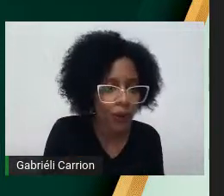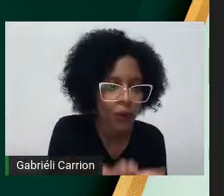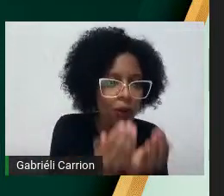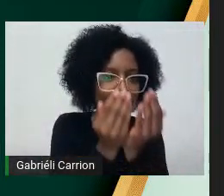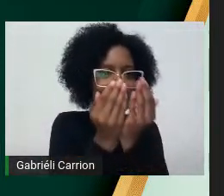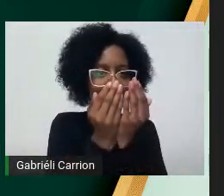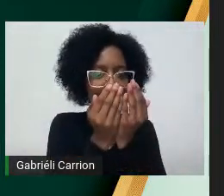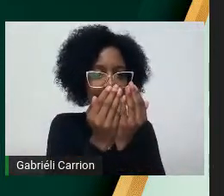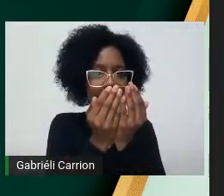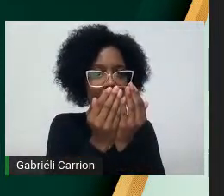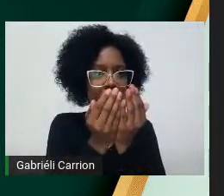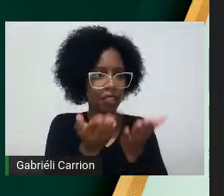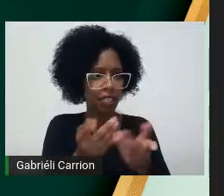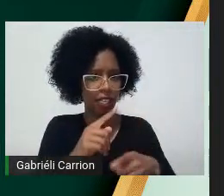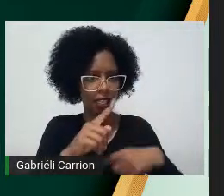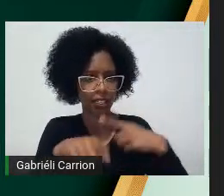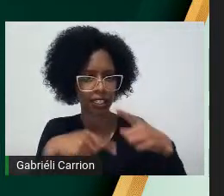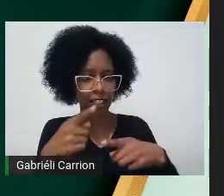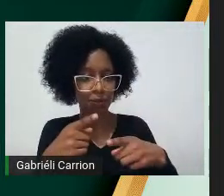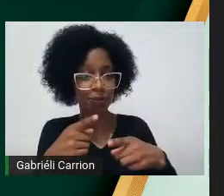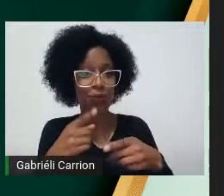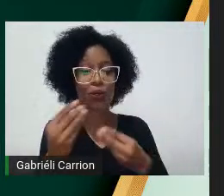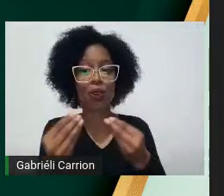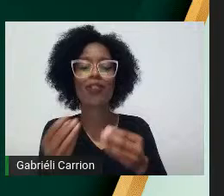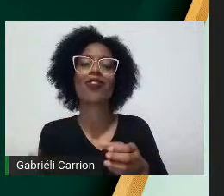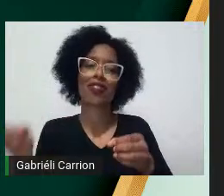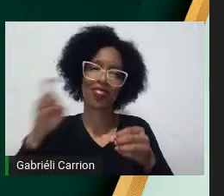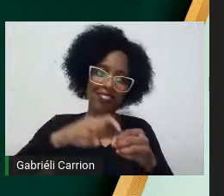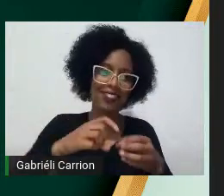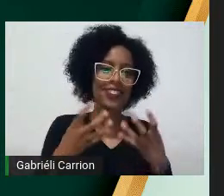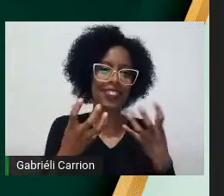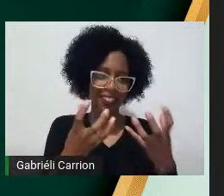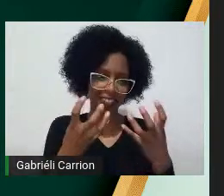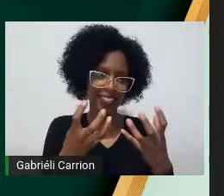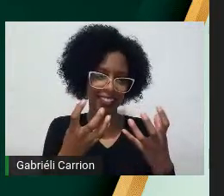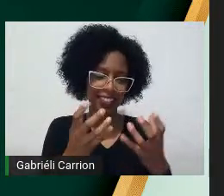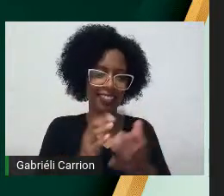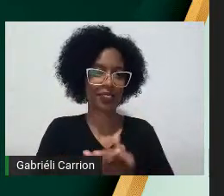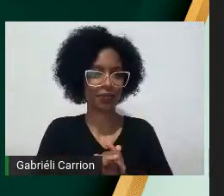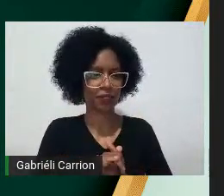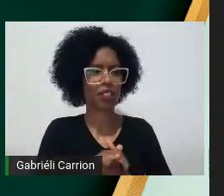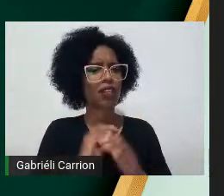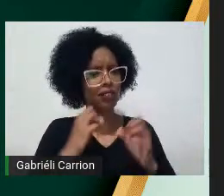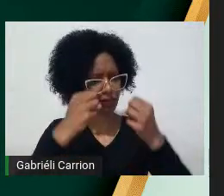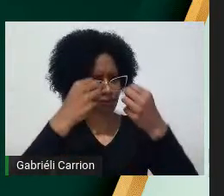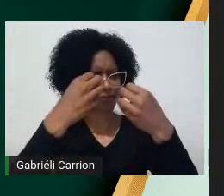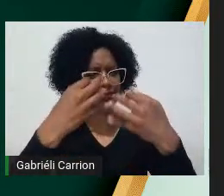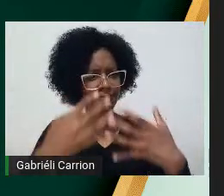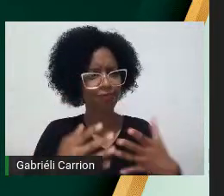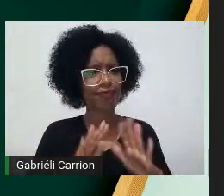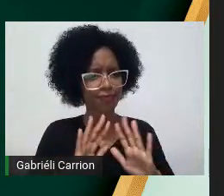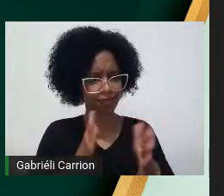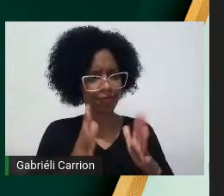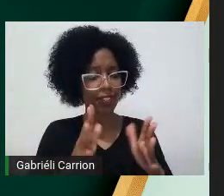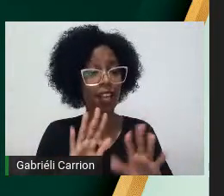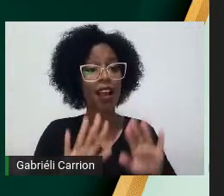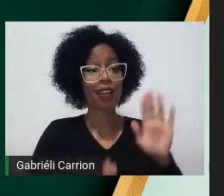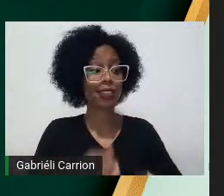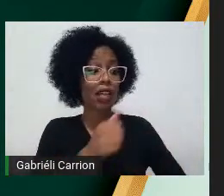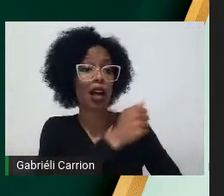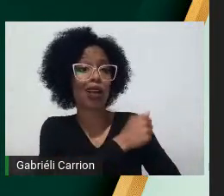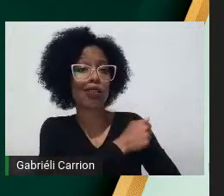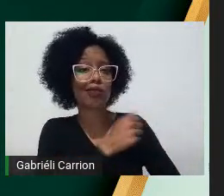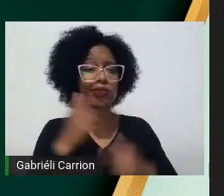sair, voltará. Na verdade, eu recontei essa história, porque meus alunos às vezes se preocupavam com isso,